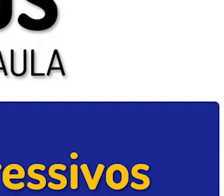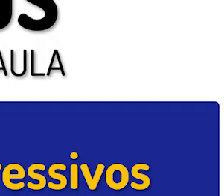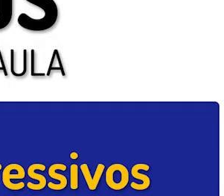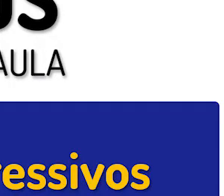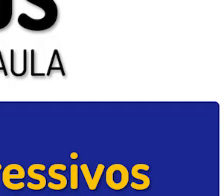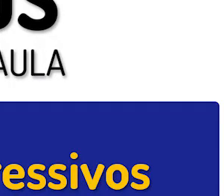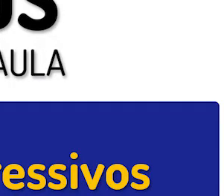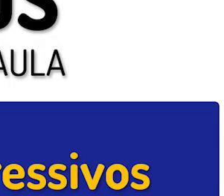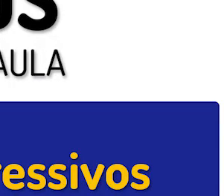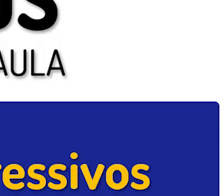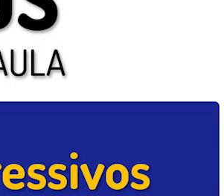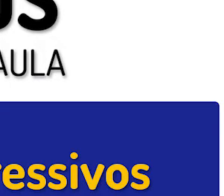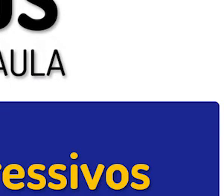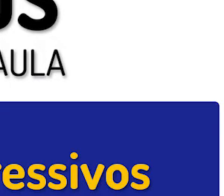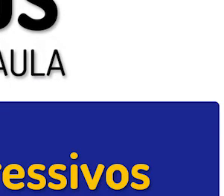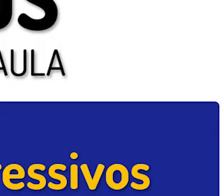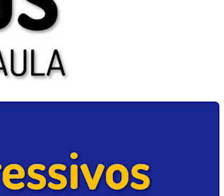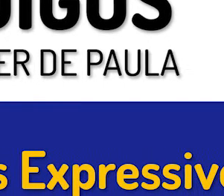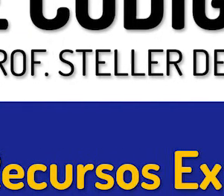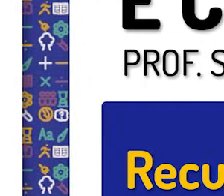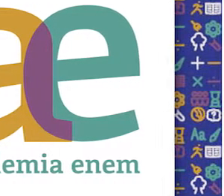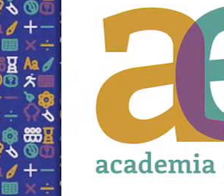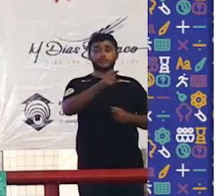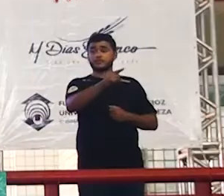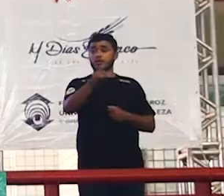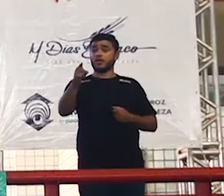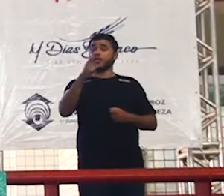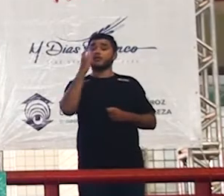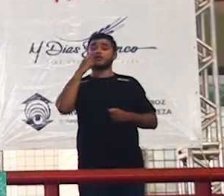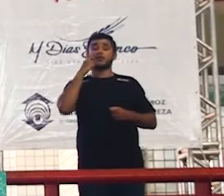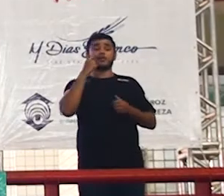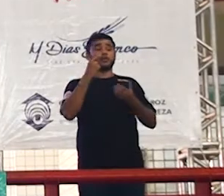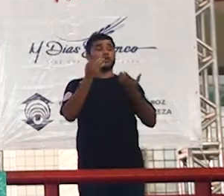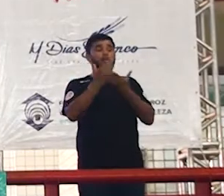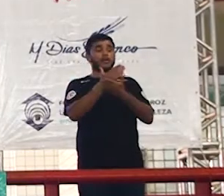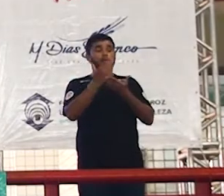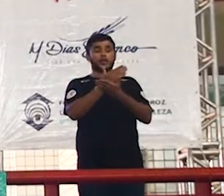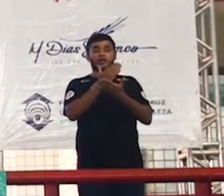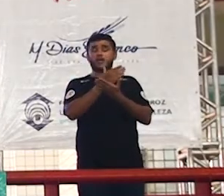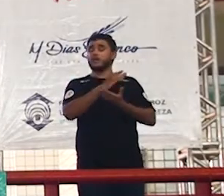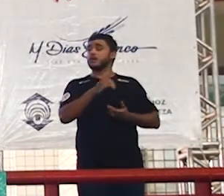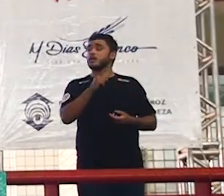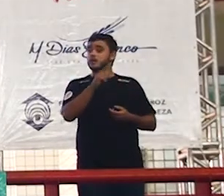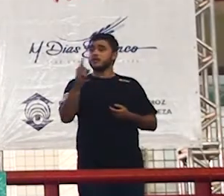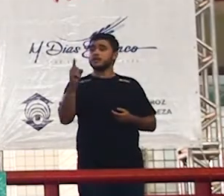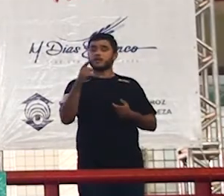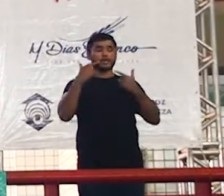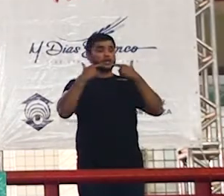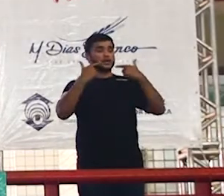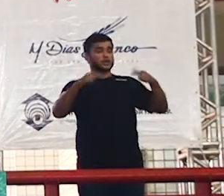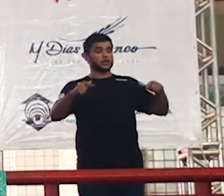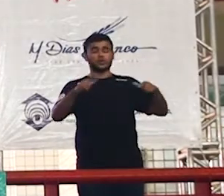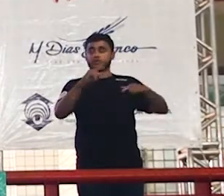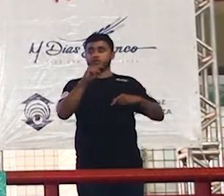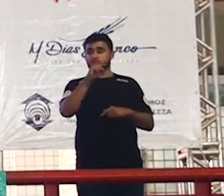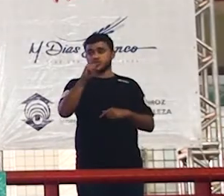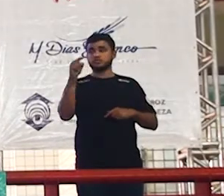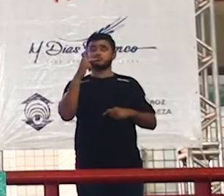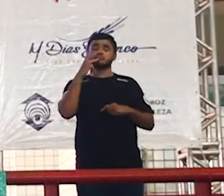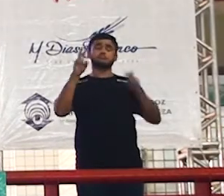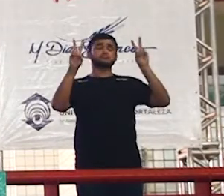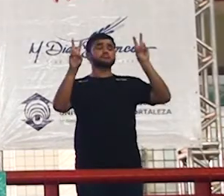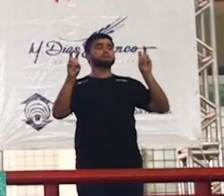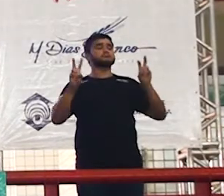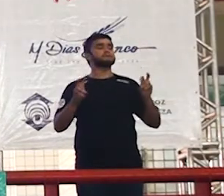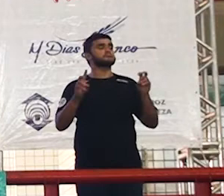Nossa aula é a primeira da apostila de vocês, Linguagens e Códigos, certo? É uma aulinha